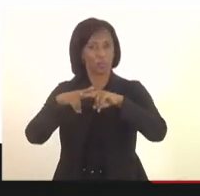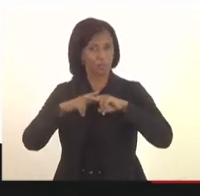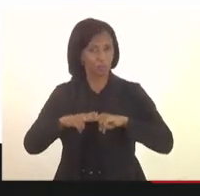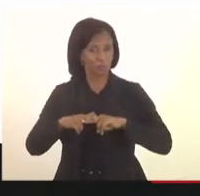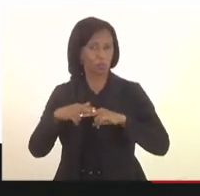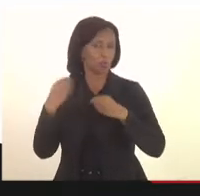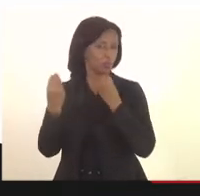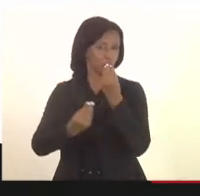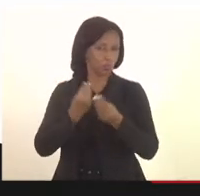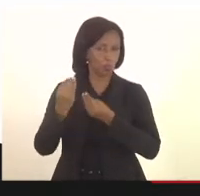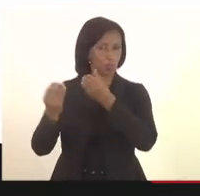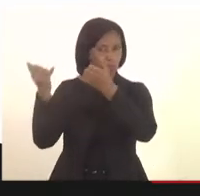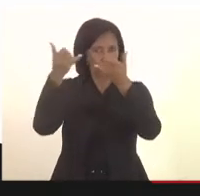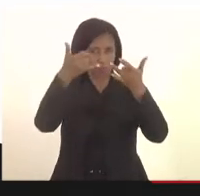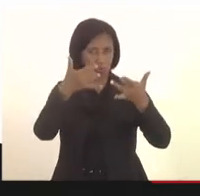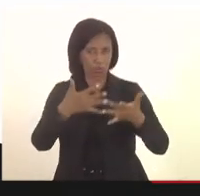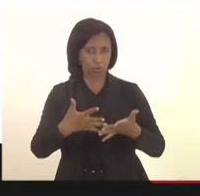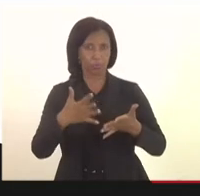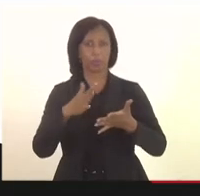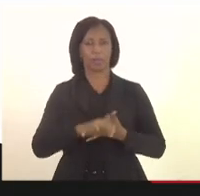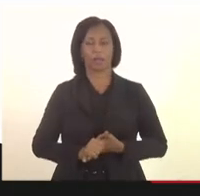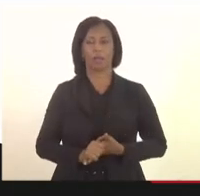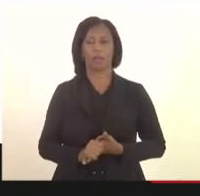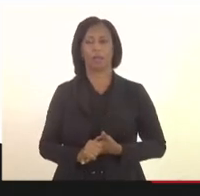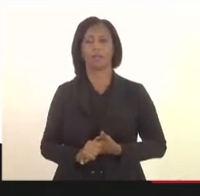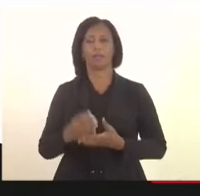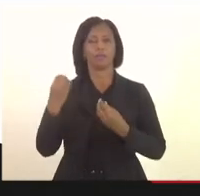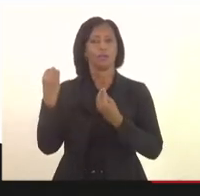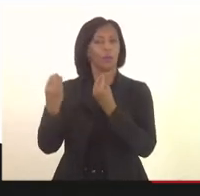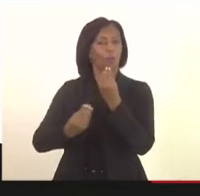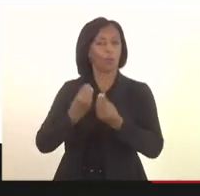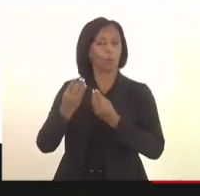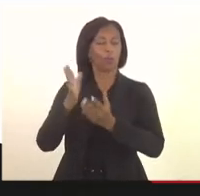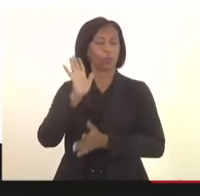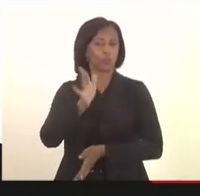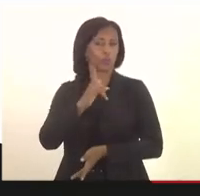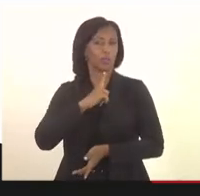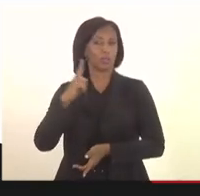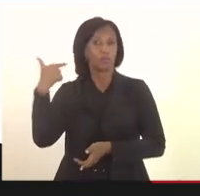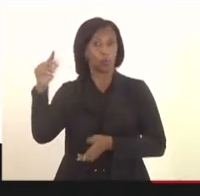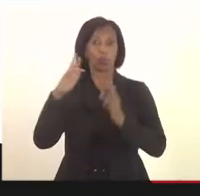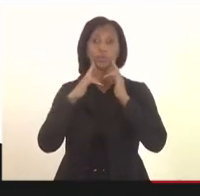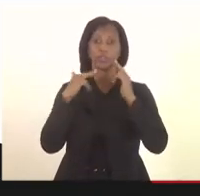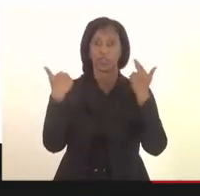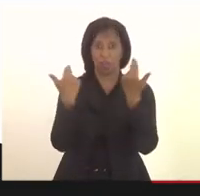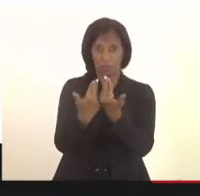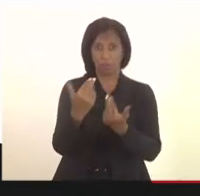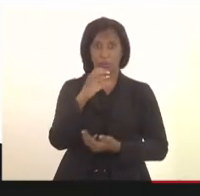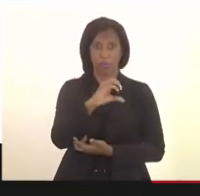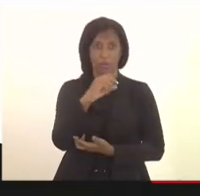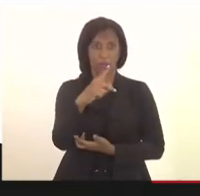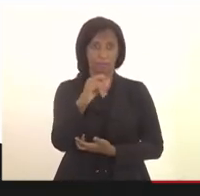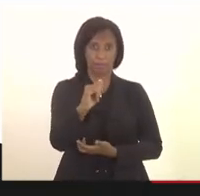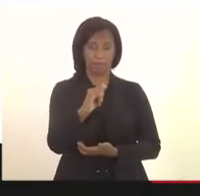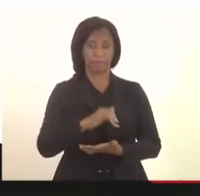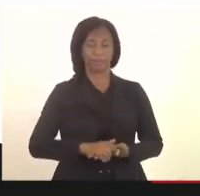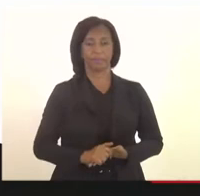como já foi amplamente também explicado pelos outros companheiros que já estiveram aqui em outras sessões dessa CPI.